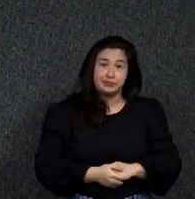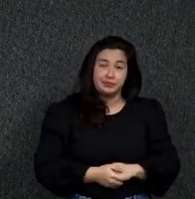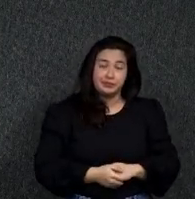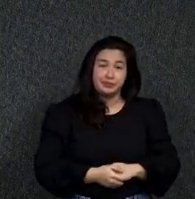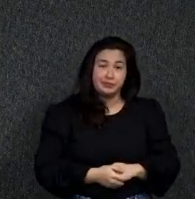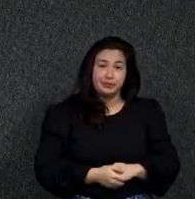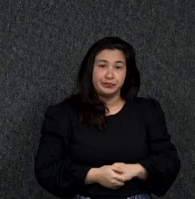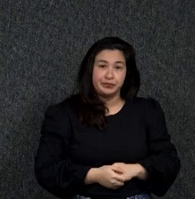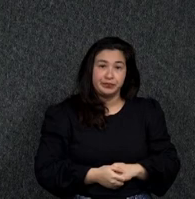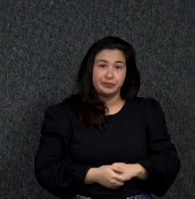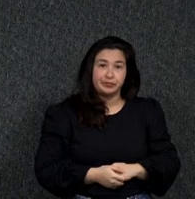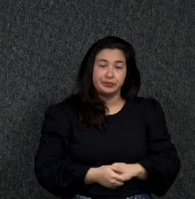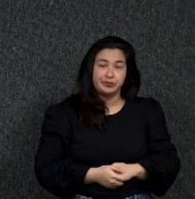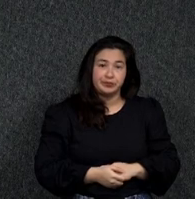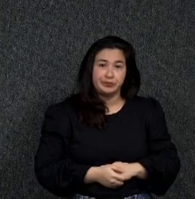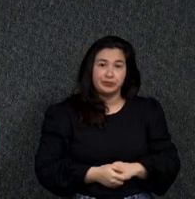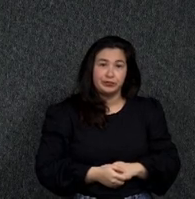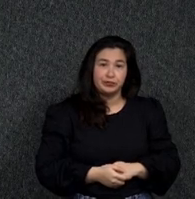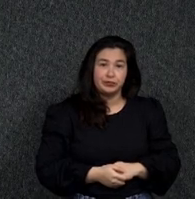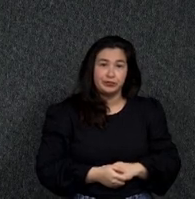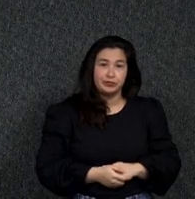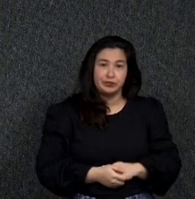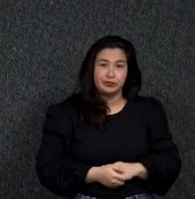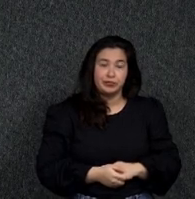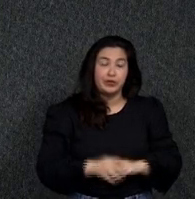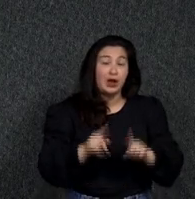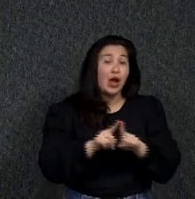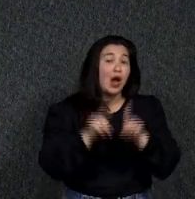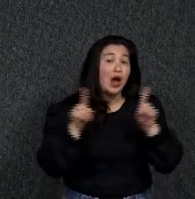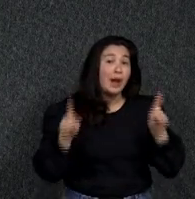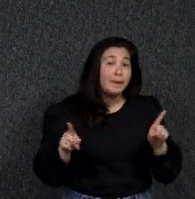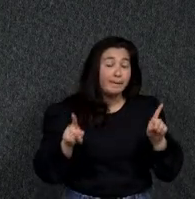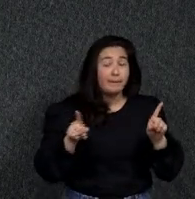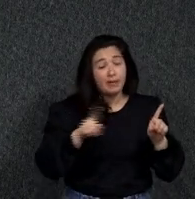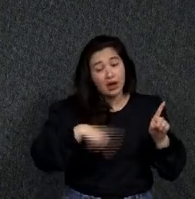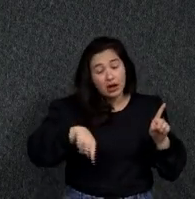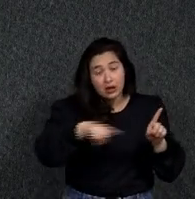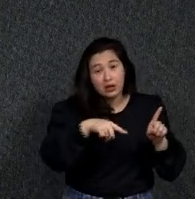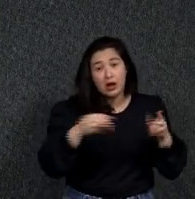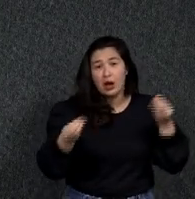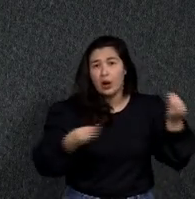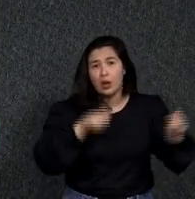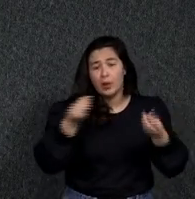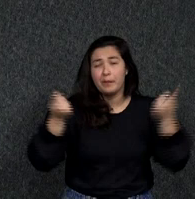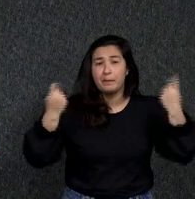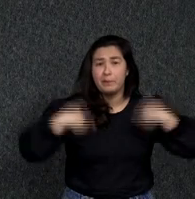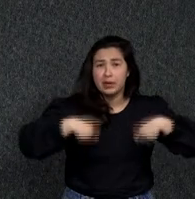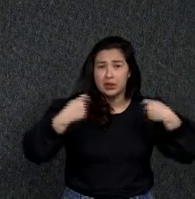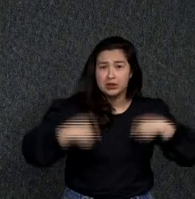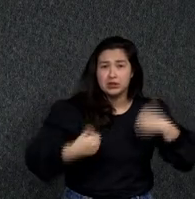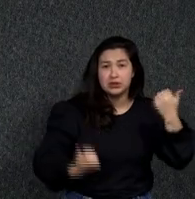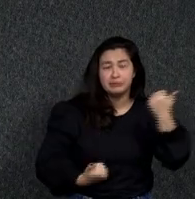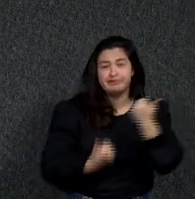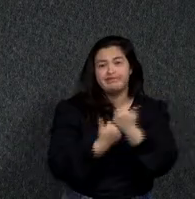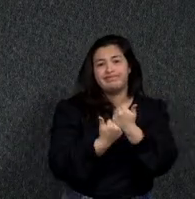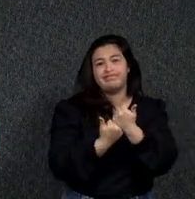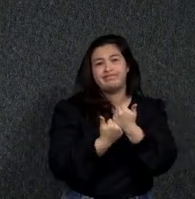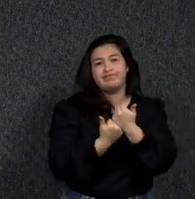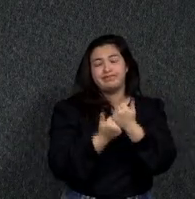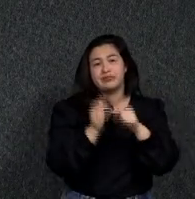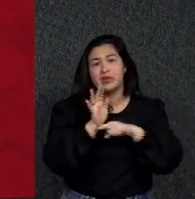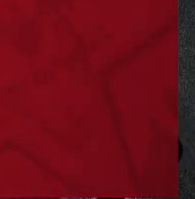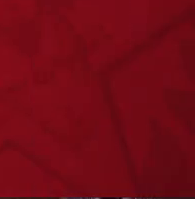continuemos exercendo com nobreza a missão de salvar vidas e cuidar da